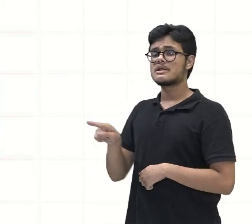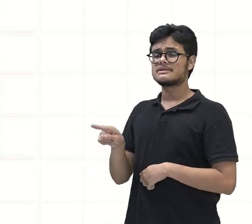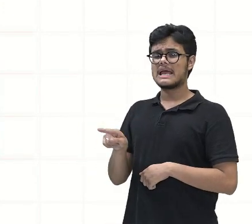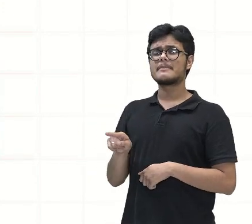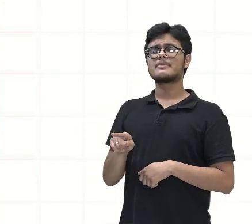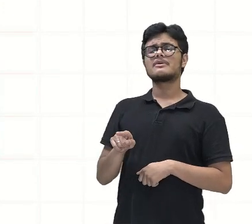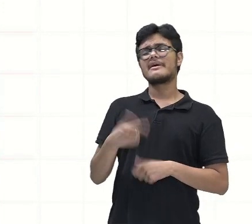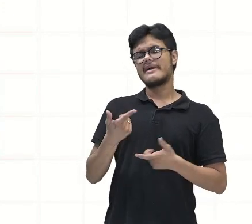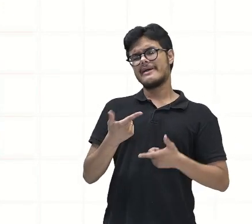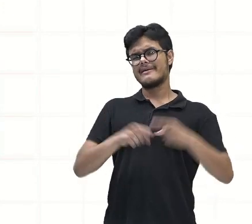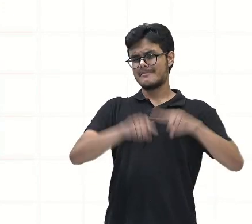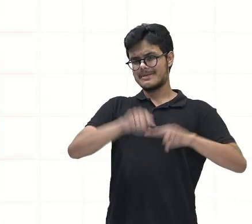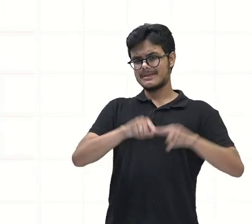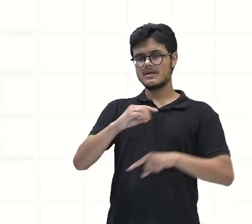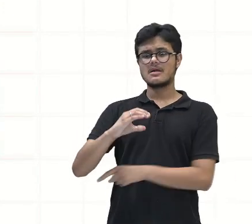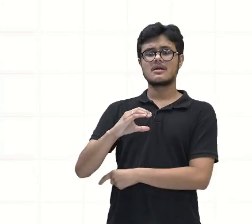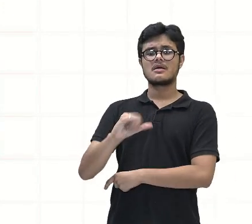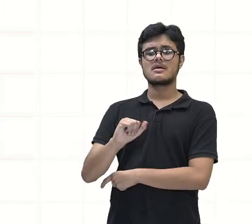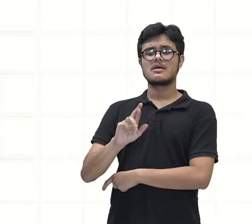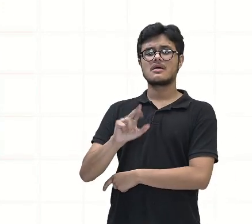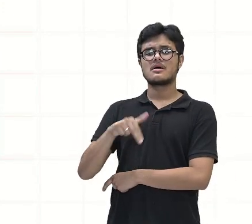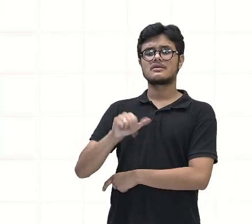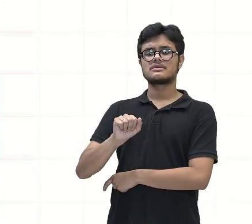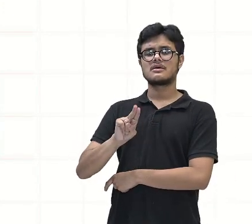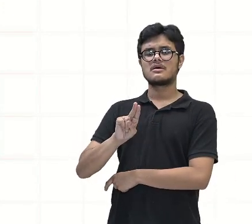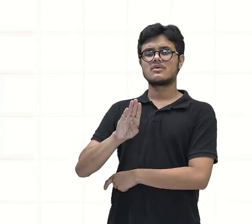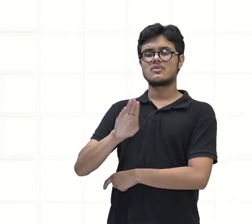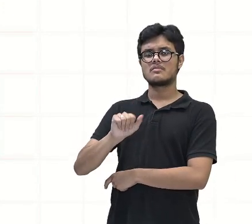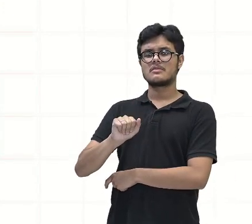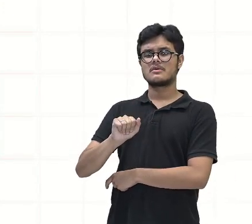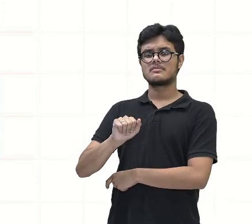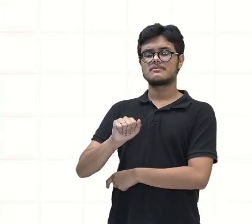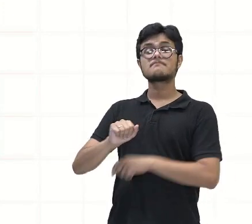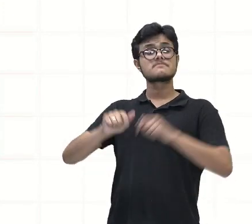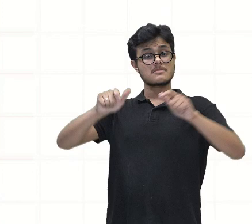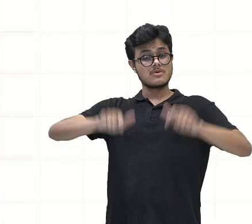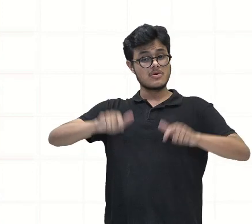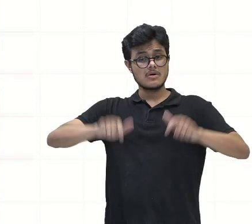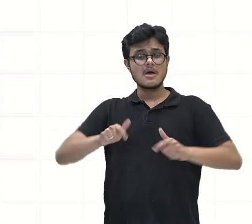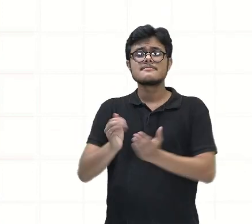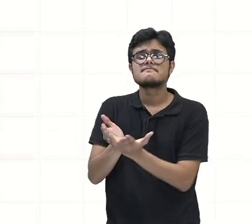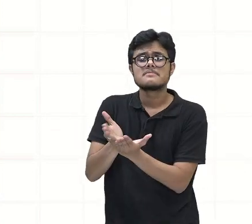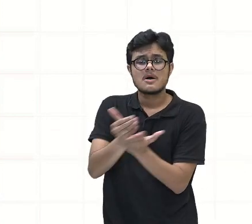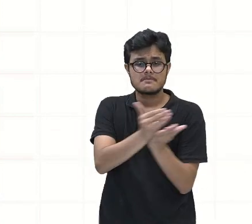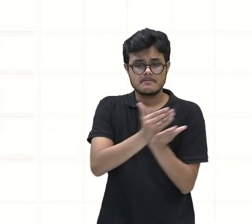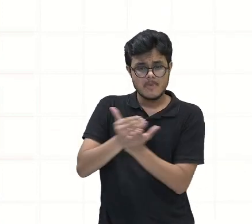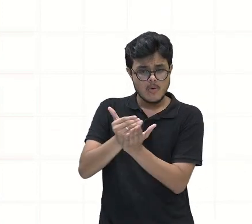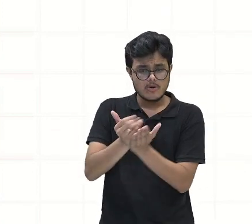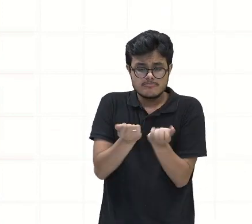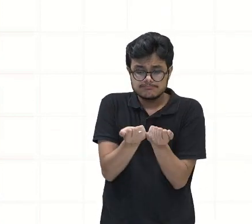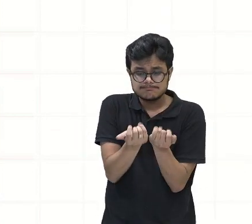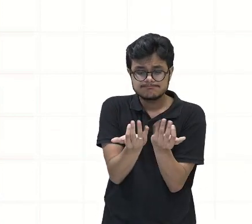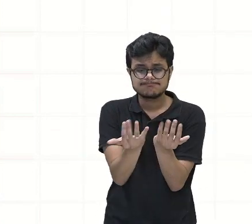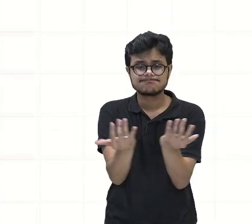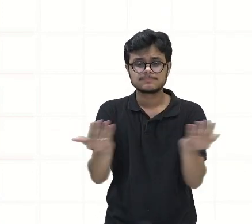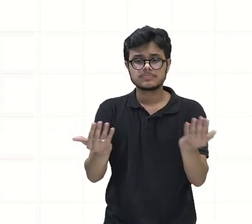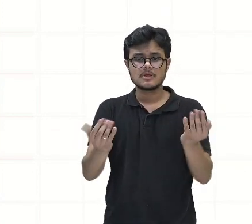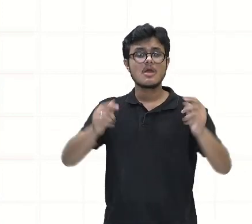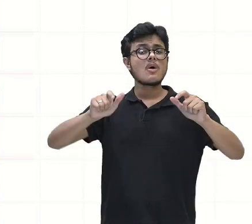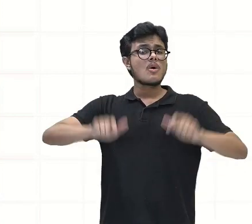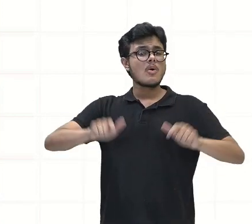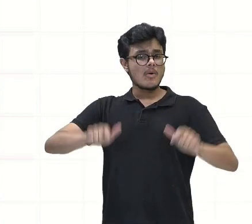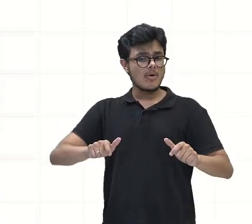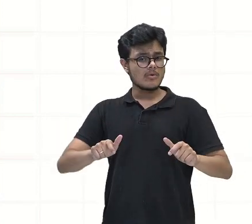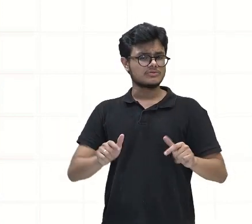tá que que mostra aí né a concentração e da do extrativismo vegetal aonde onde é que a gente vai ver aí